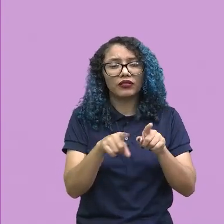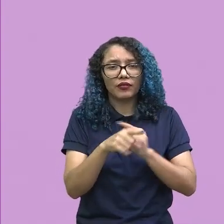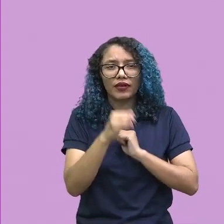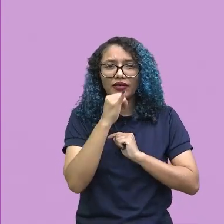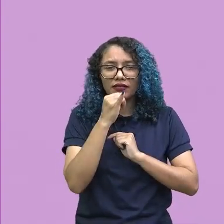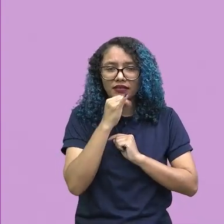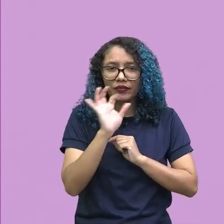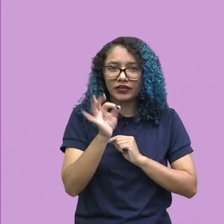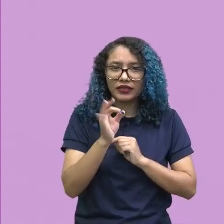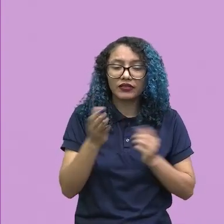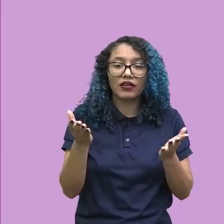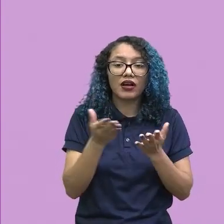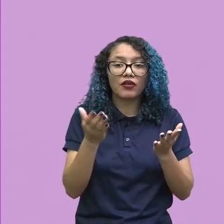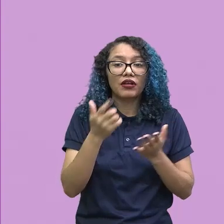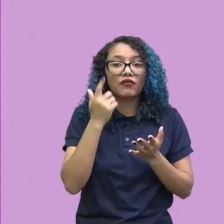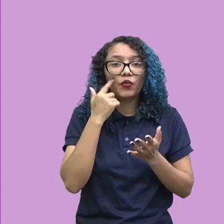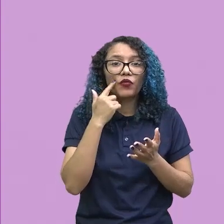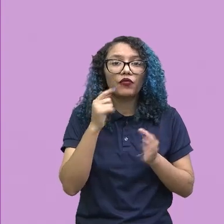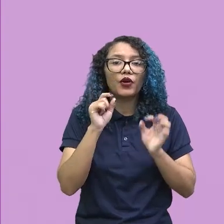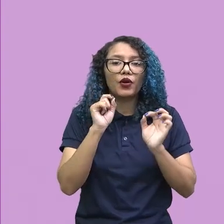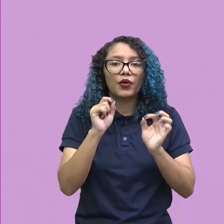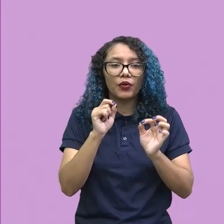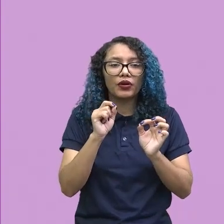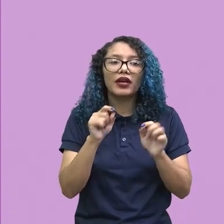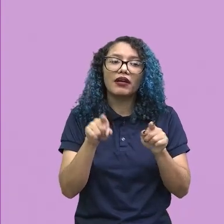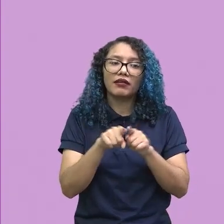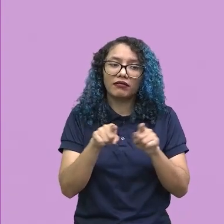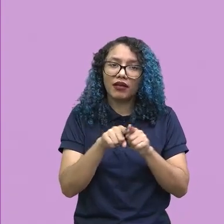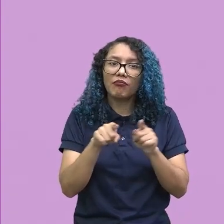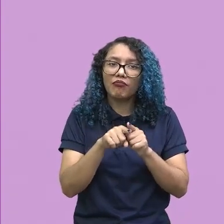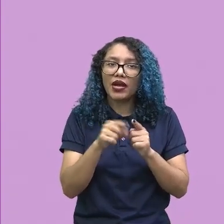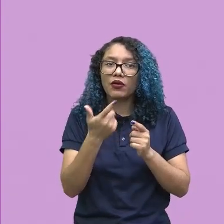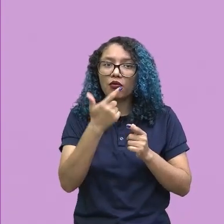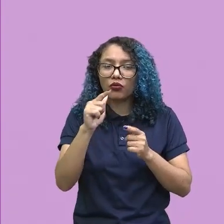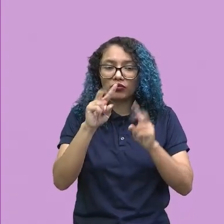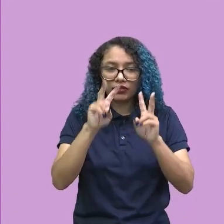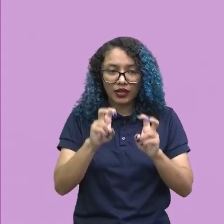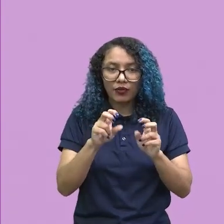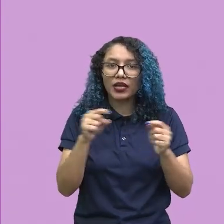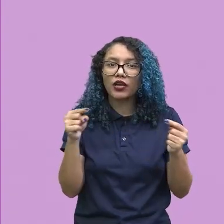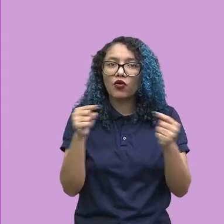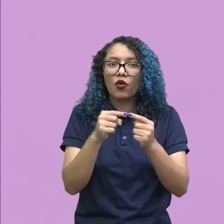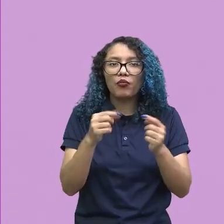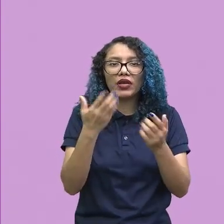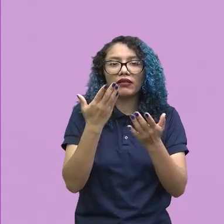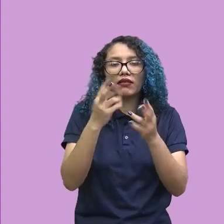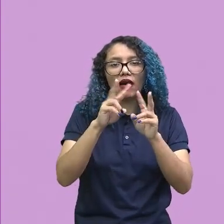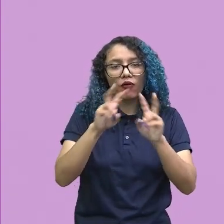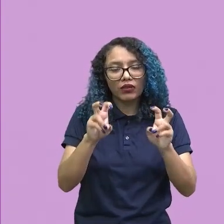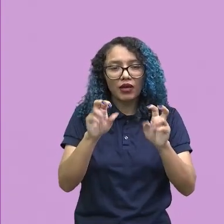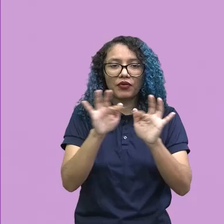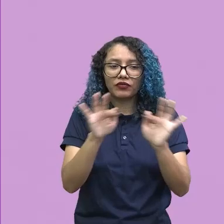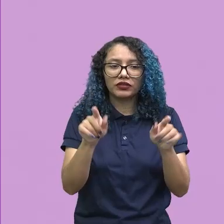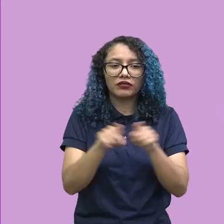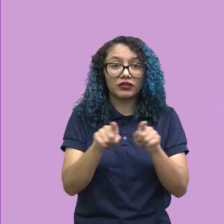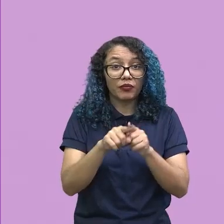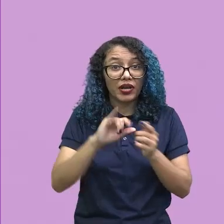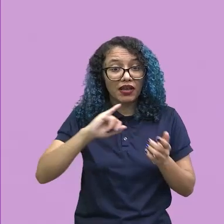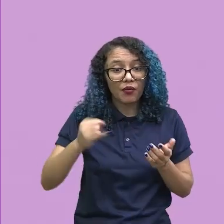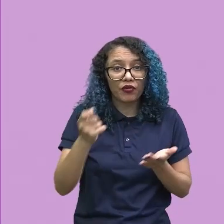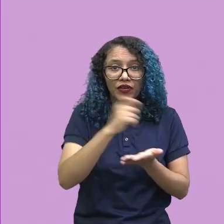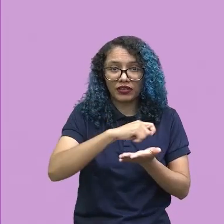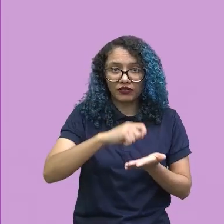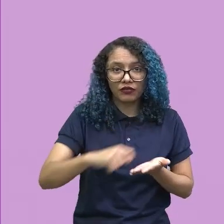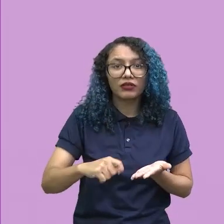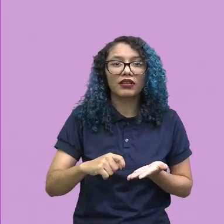exemplo, vamos aqui em algo que faz parte do estudo de funções. E agora fica aí de olho na tela e aproveita para você fazer as nossas